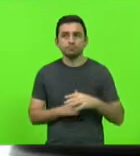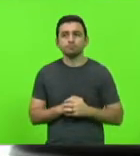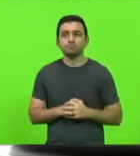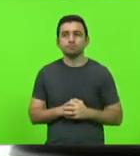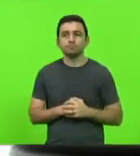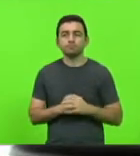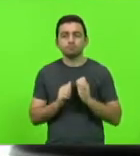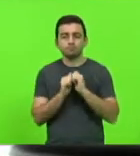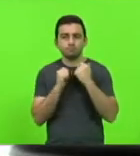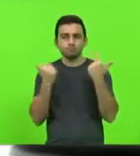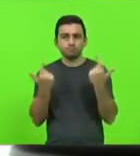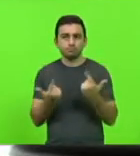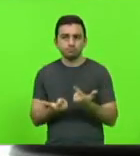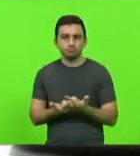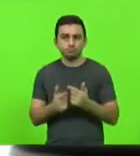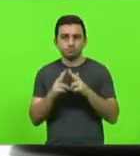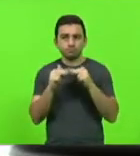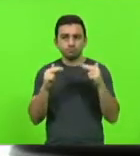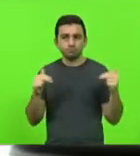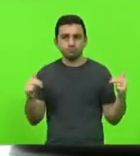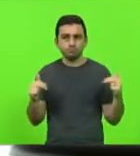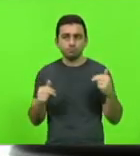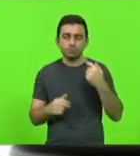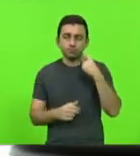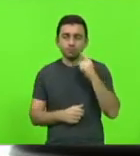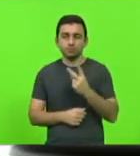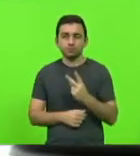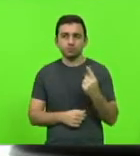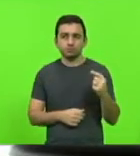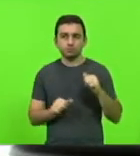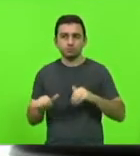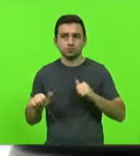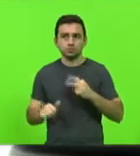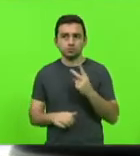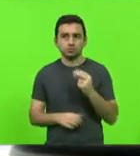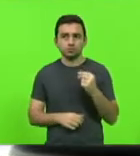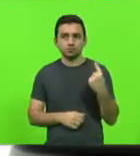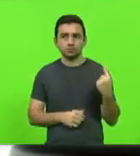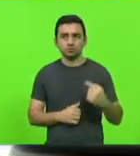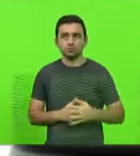Verde, Florianópolis, 21 de setembro de 2021.